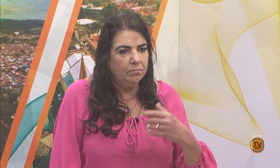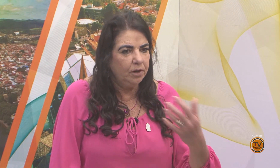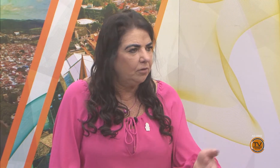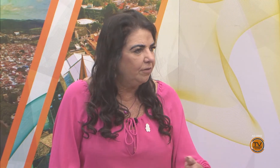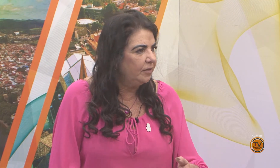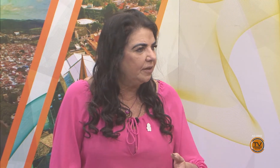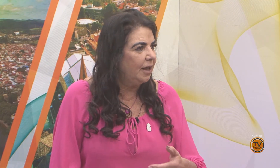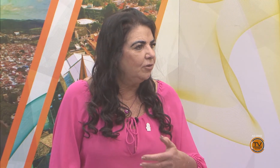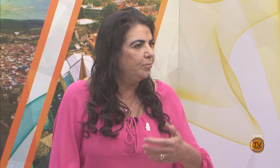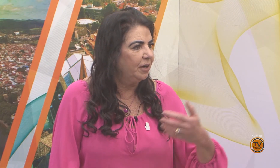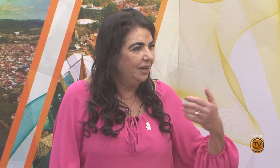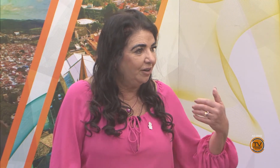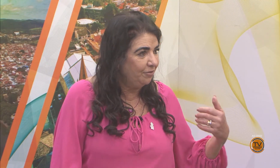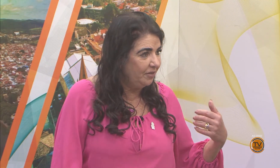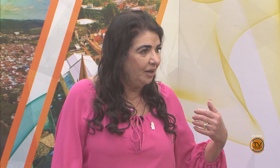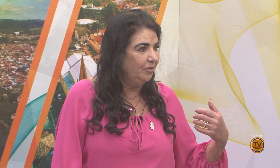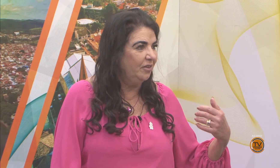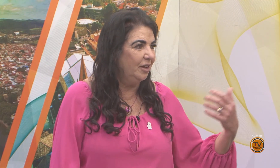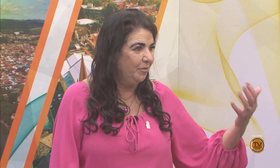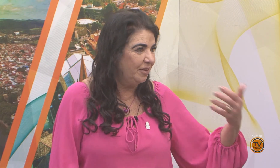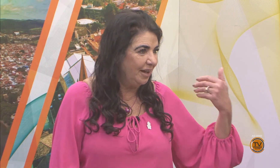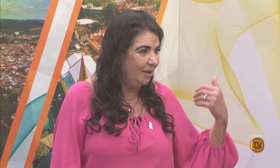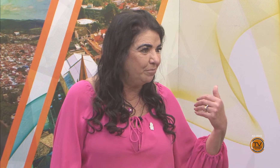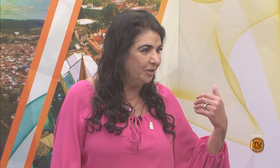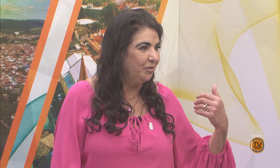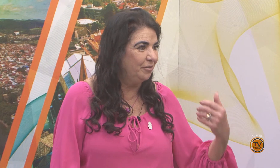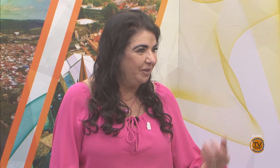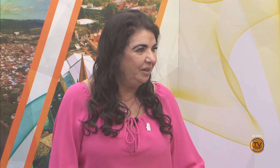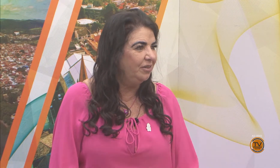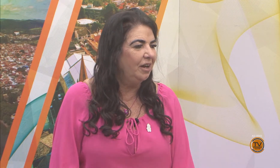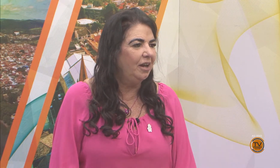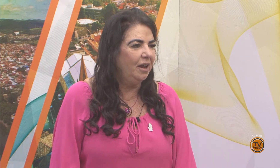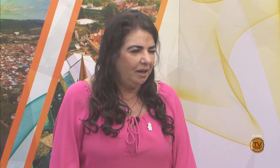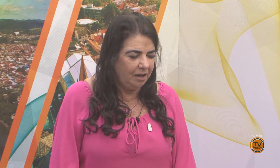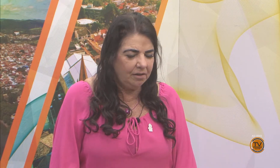chegando muito avançados porque não fizeram os exames na época do